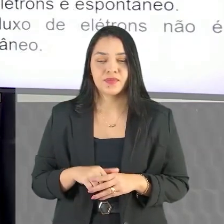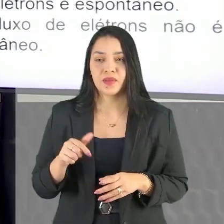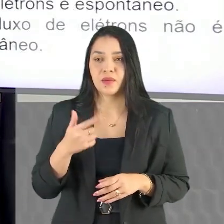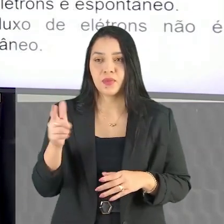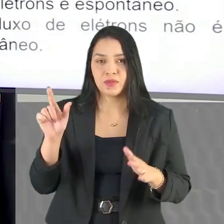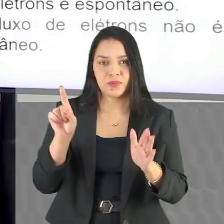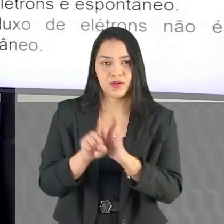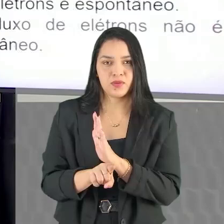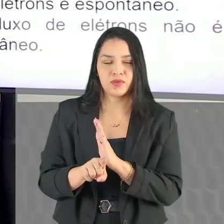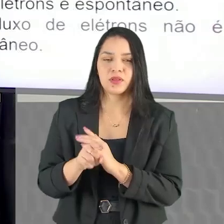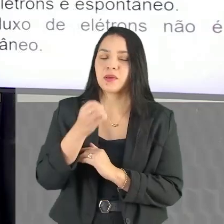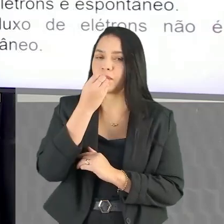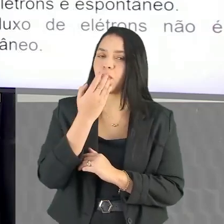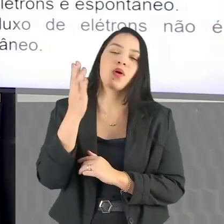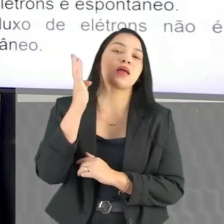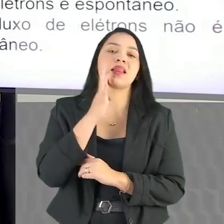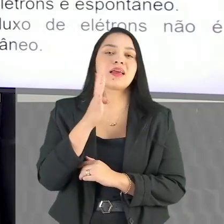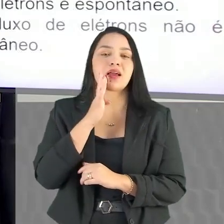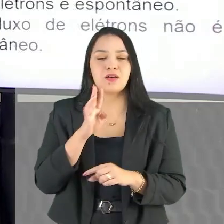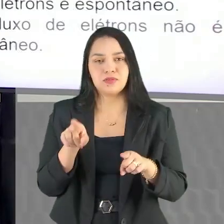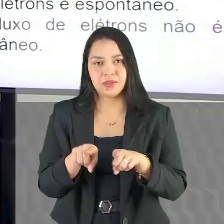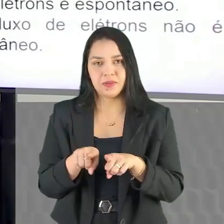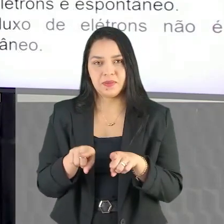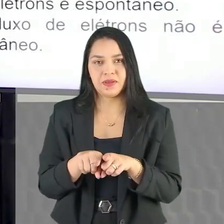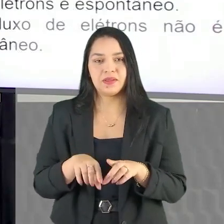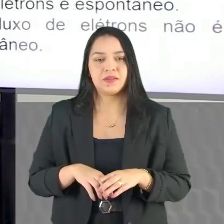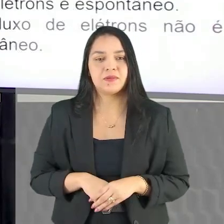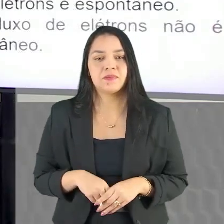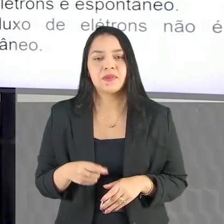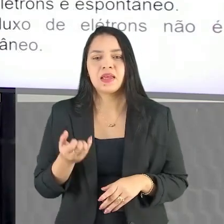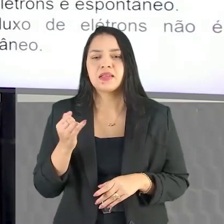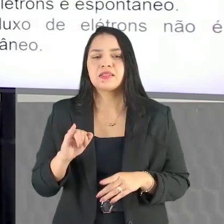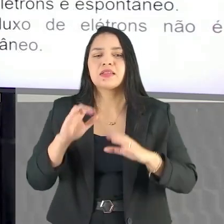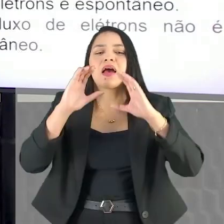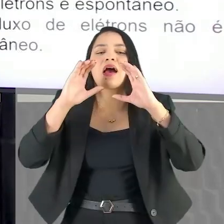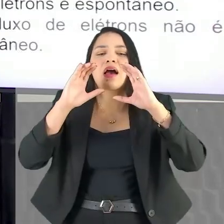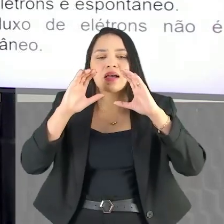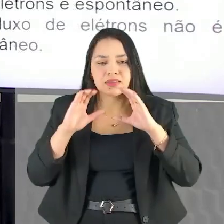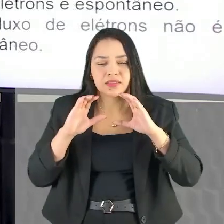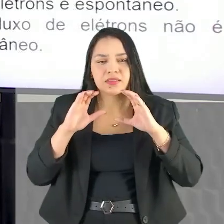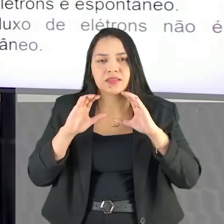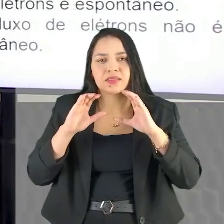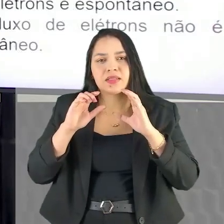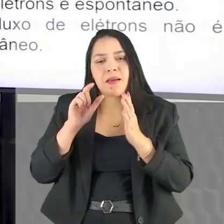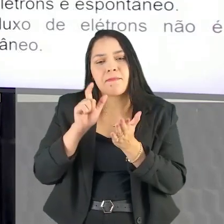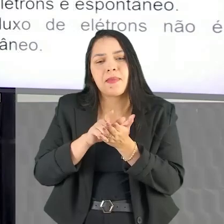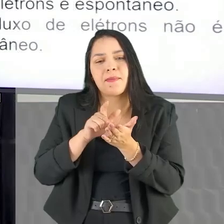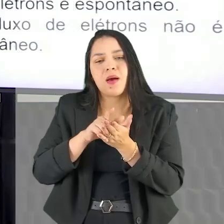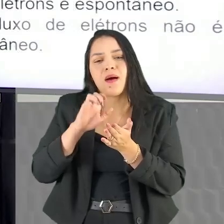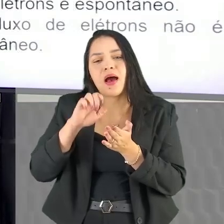Próxima questão muito bacana. Se dermos uma mordida em um pedaço de papel alumínio,